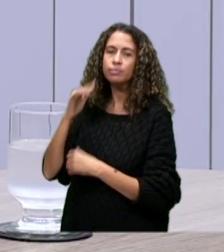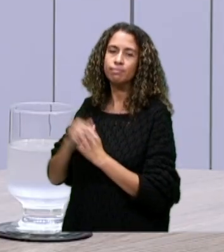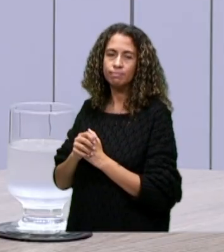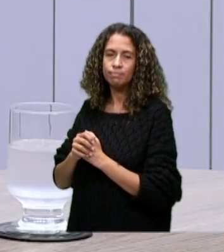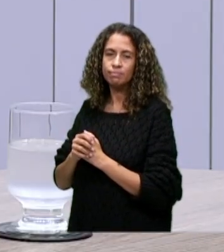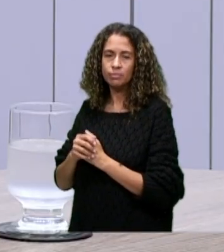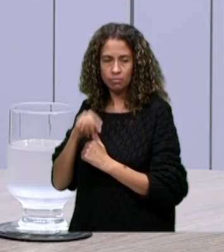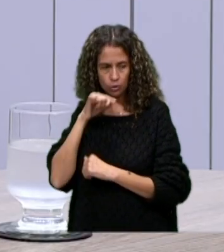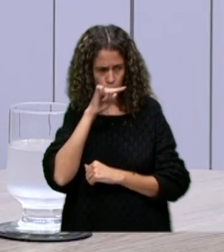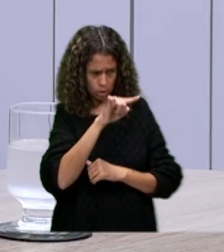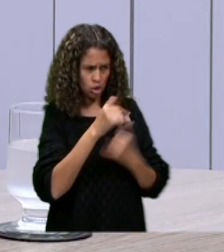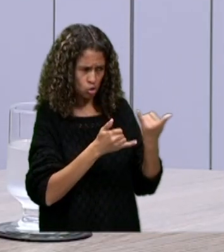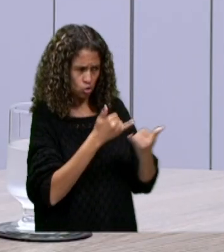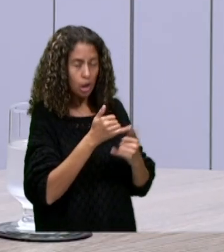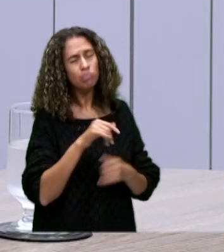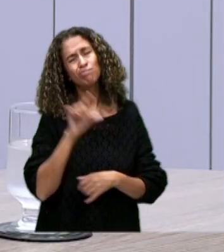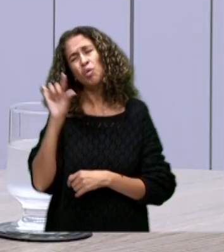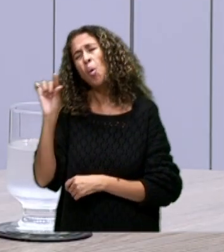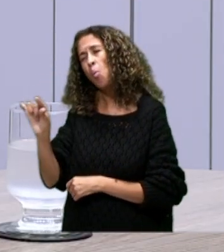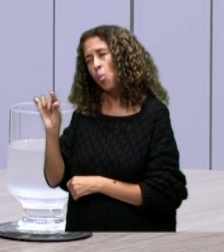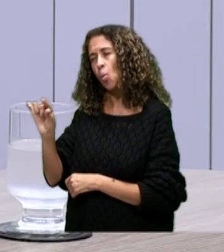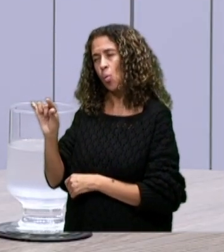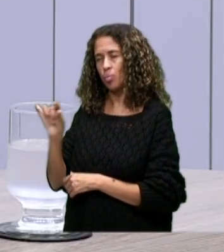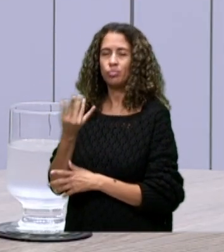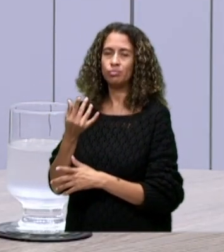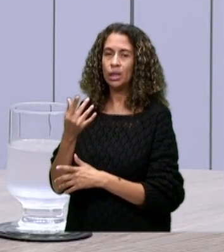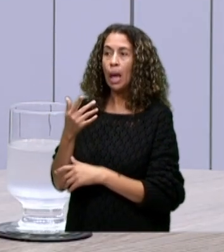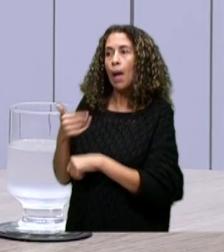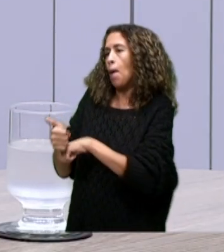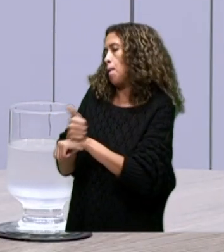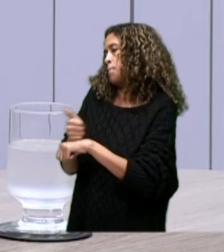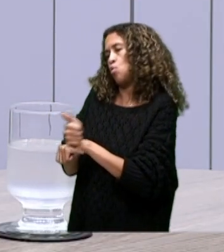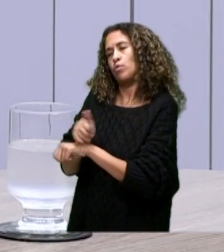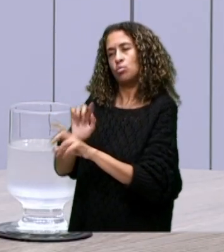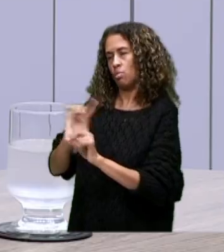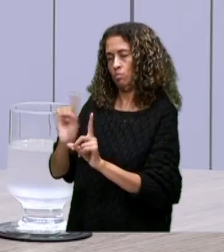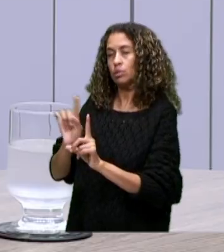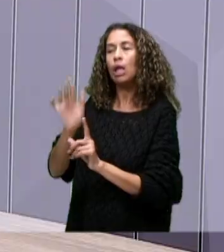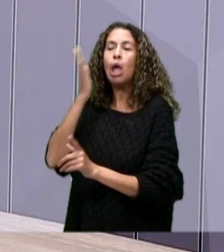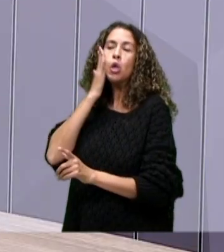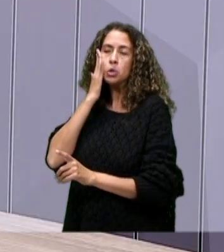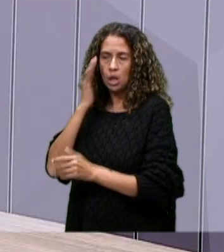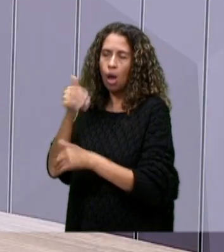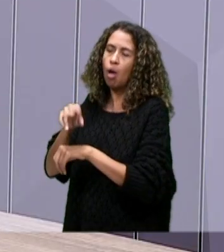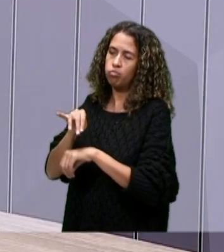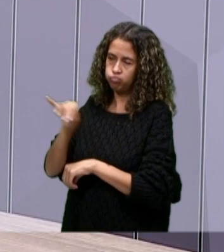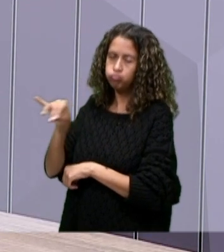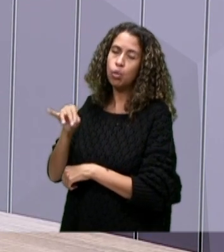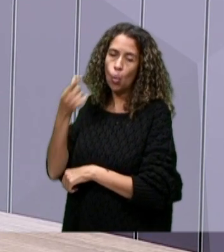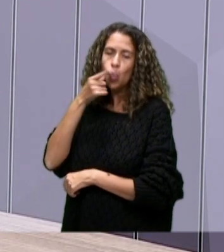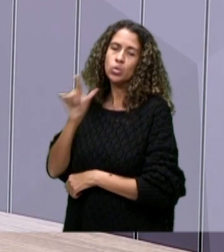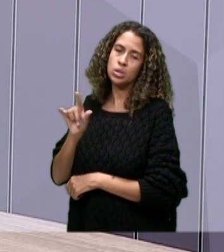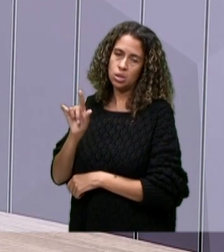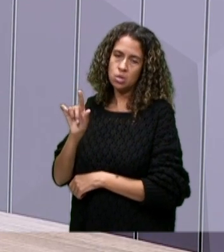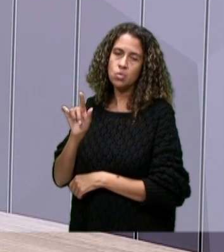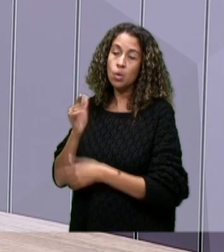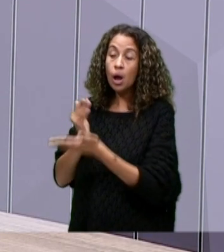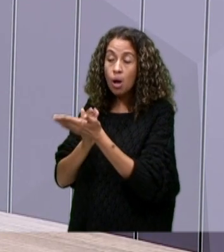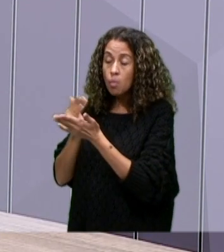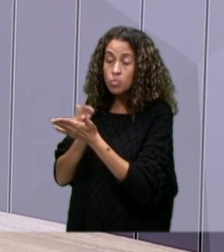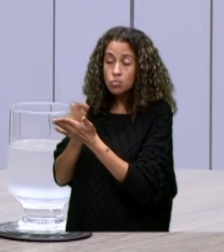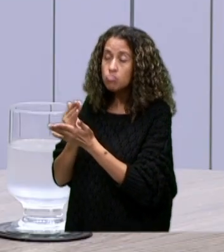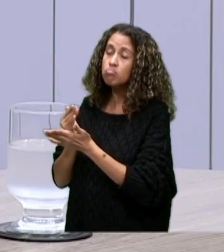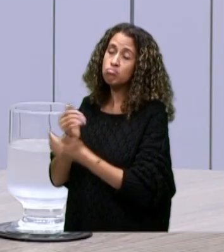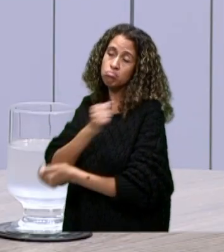Você joga? Jogo pouco, não sou um jogador tão... Eu sei jogar, eu consigo me virar com alguém iniciante,